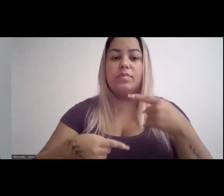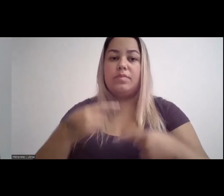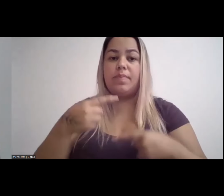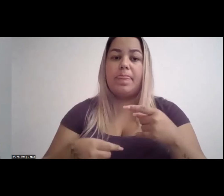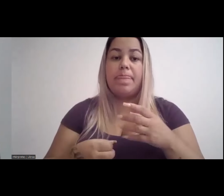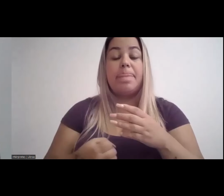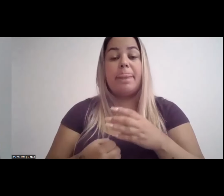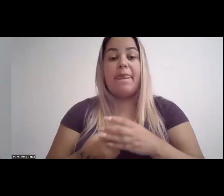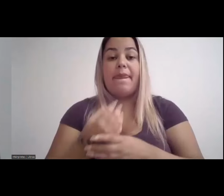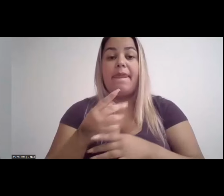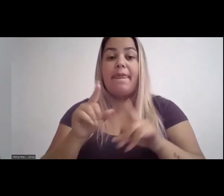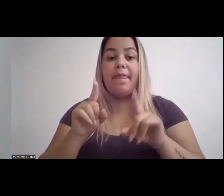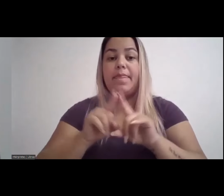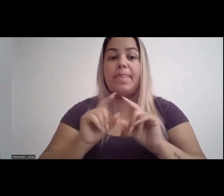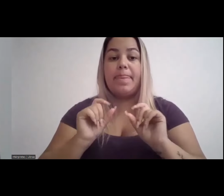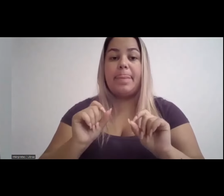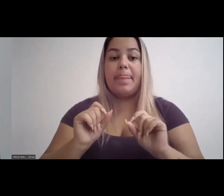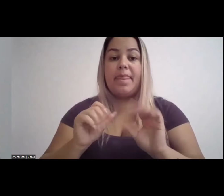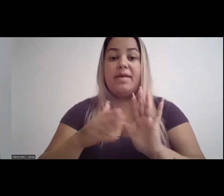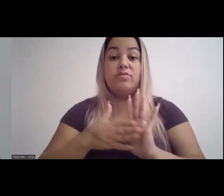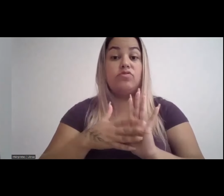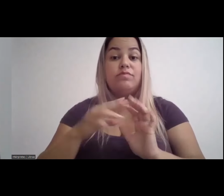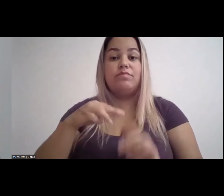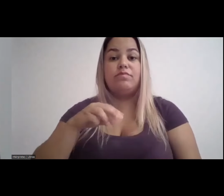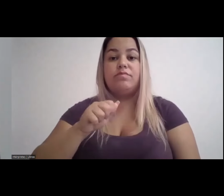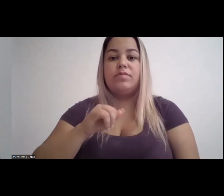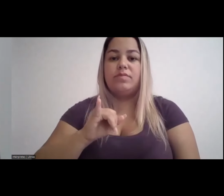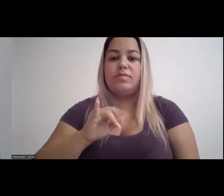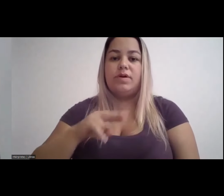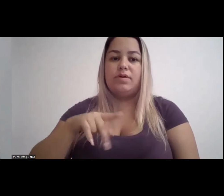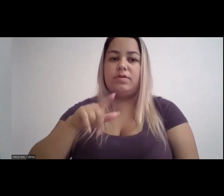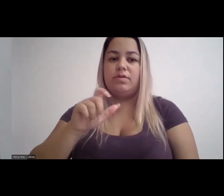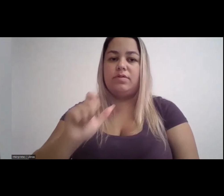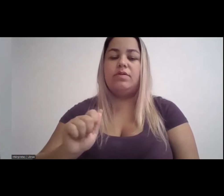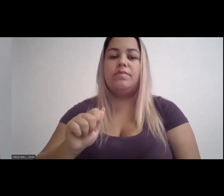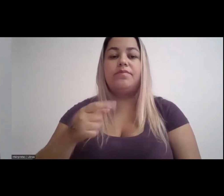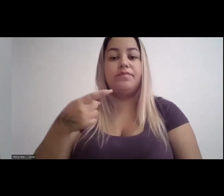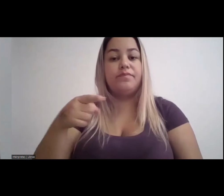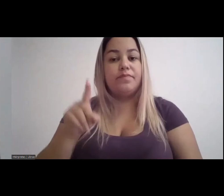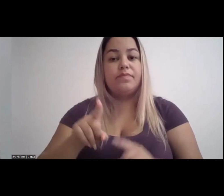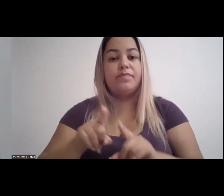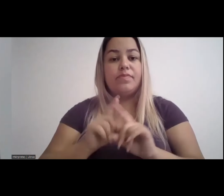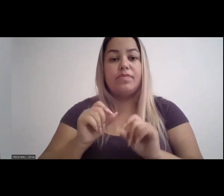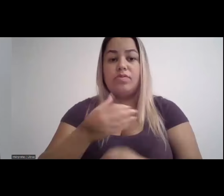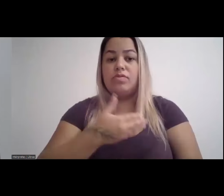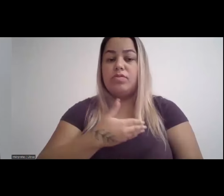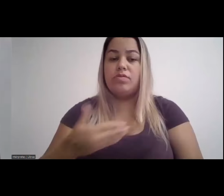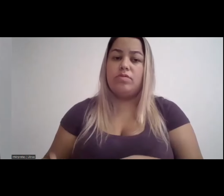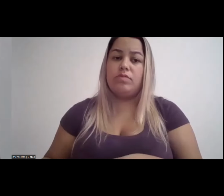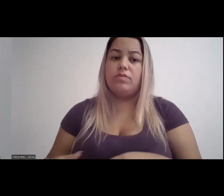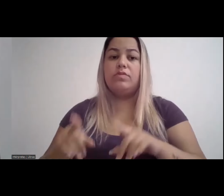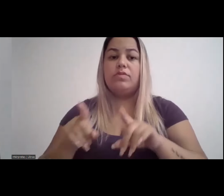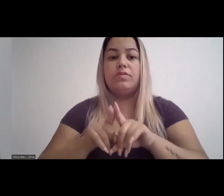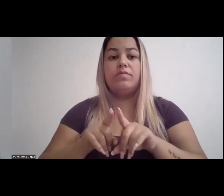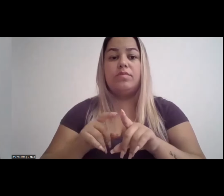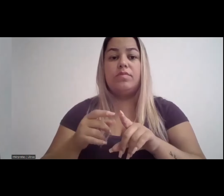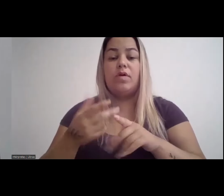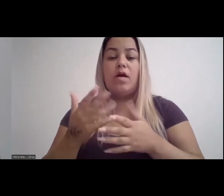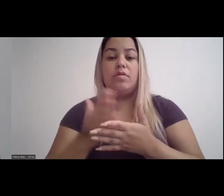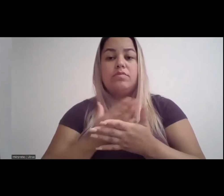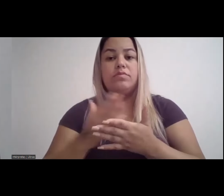criativas. A aposta do município de Maringá é que investir na governança, na forma como se estruturam os diferentes atores,